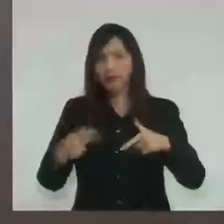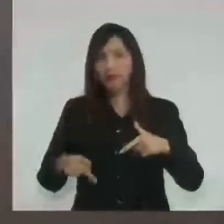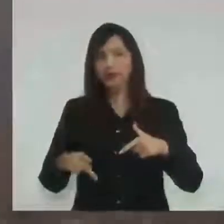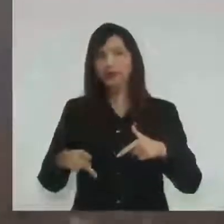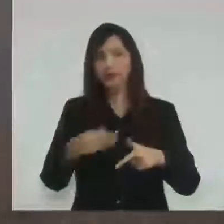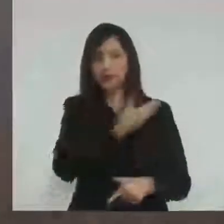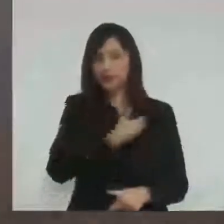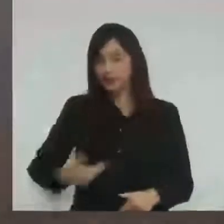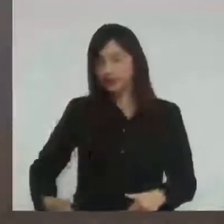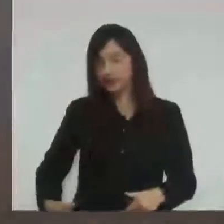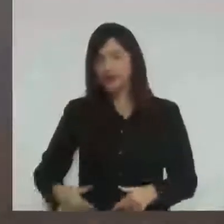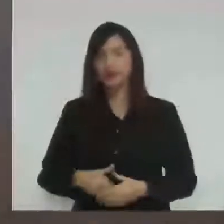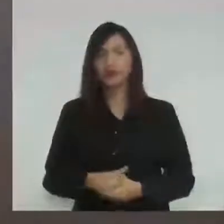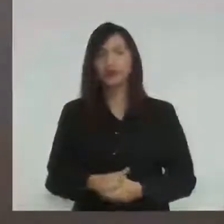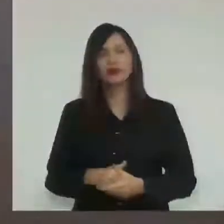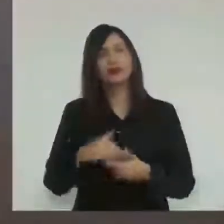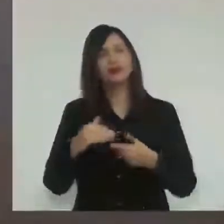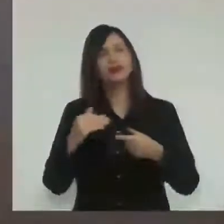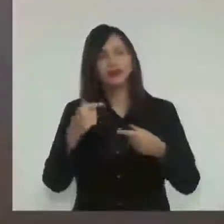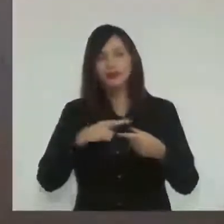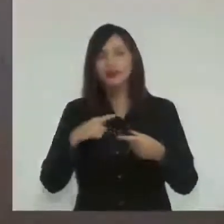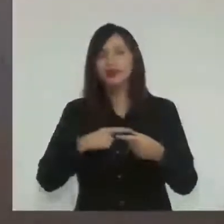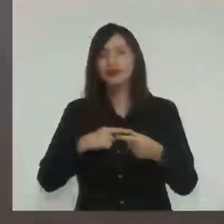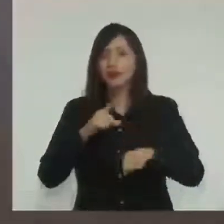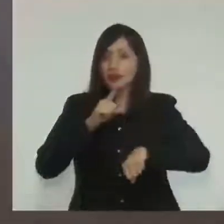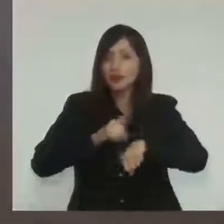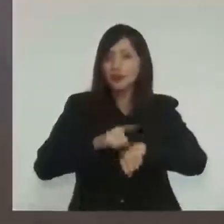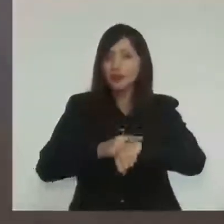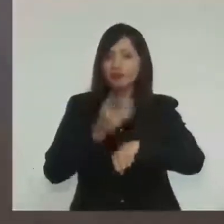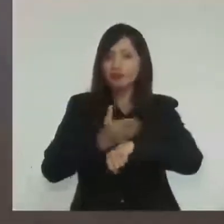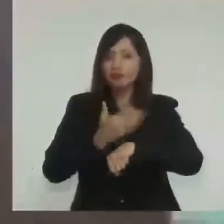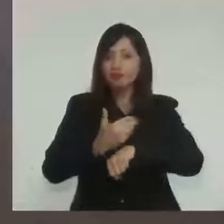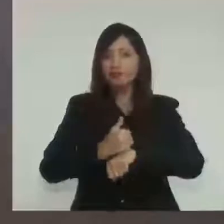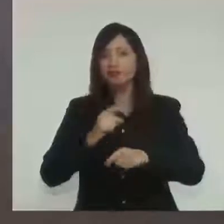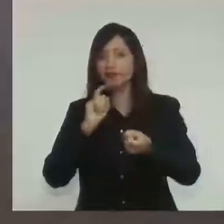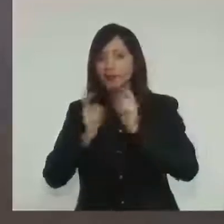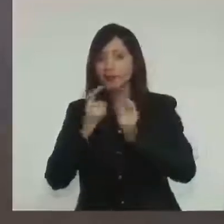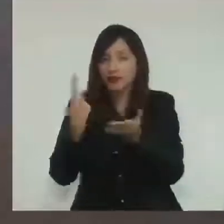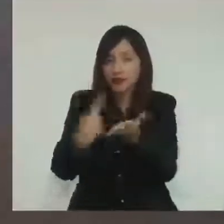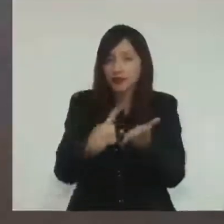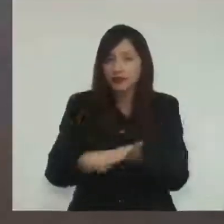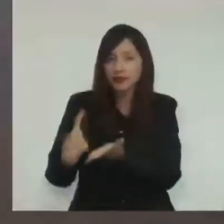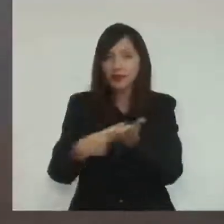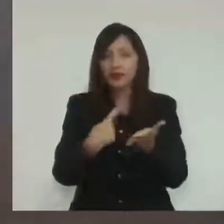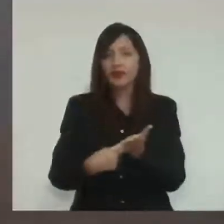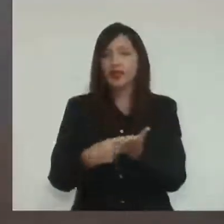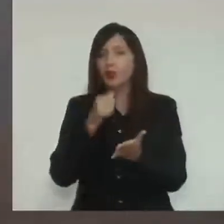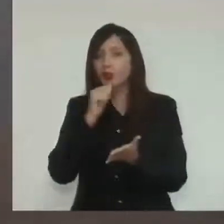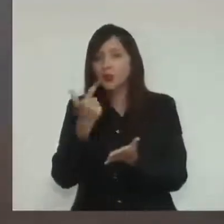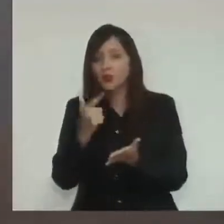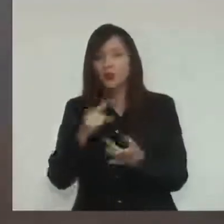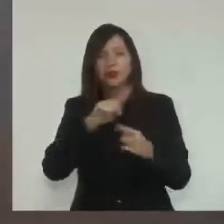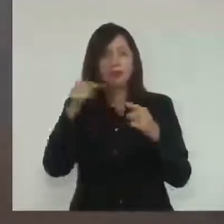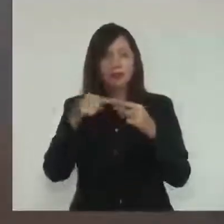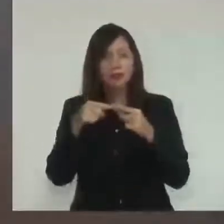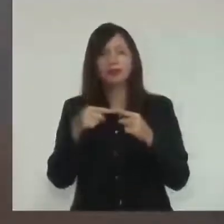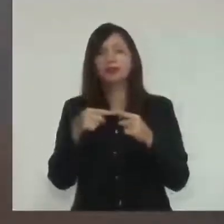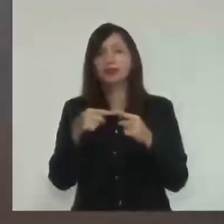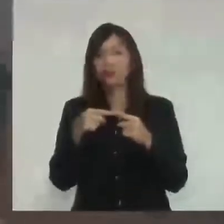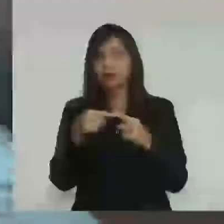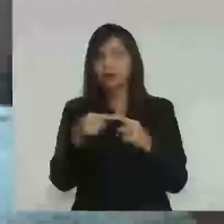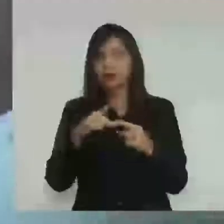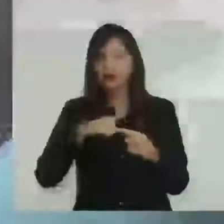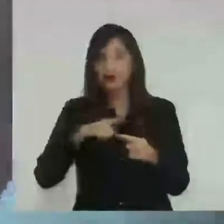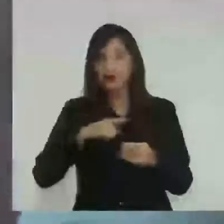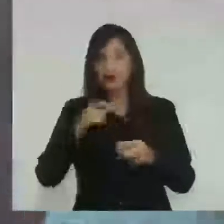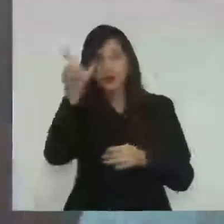último, né, cada um a seu tempo, mas fazer já 3 reuniões, não ter objetividade, ter interlocutor